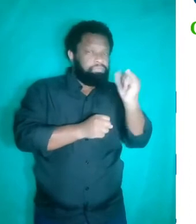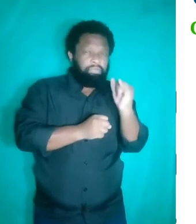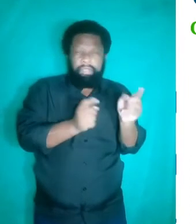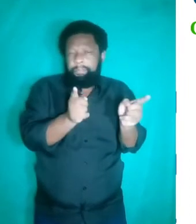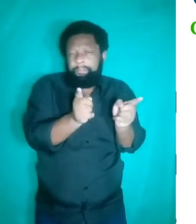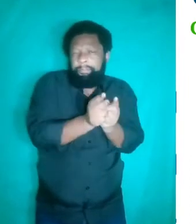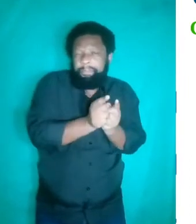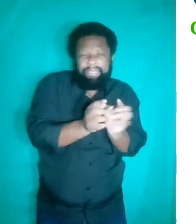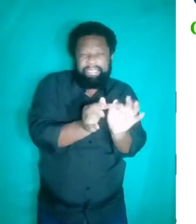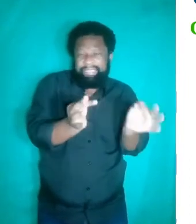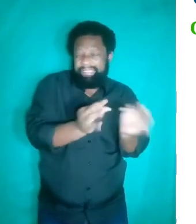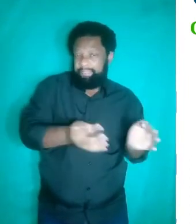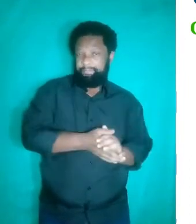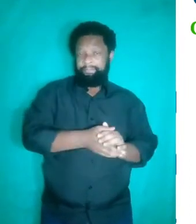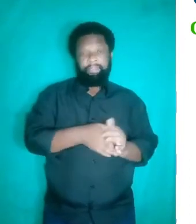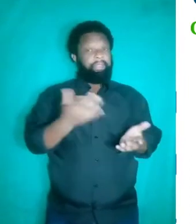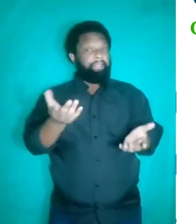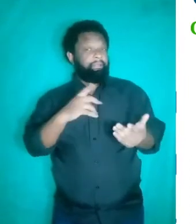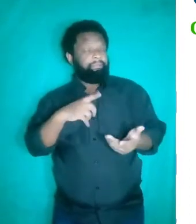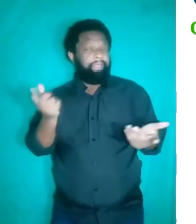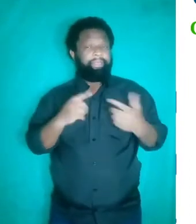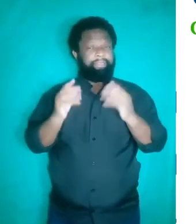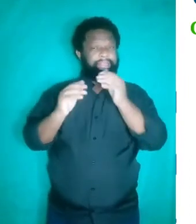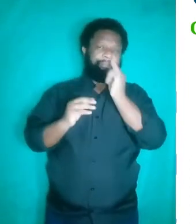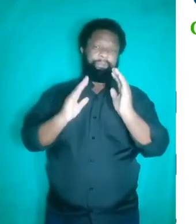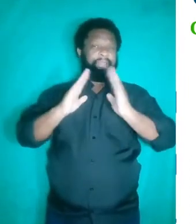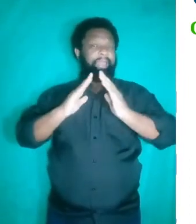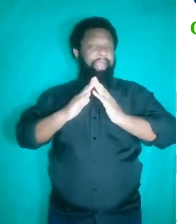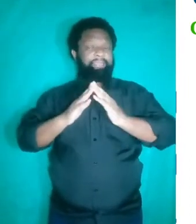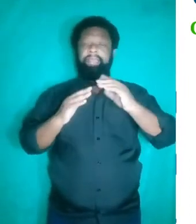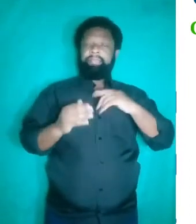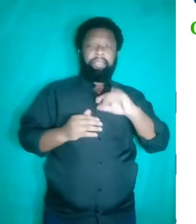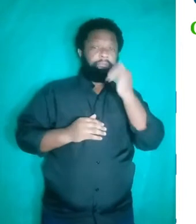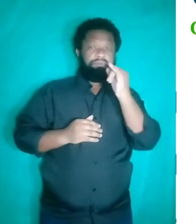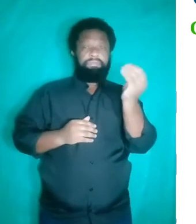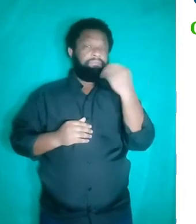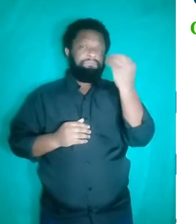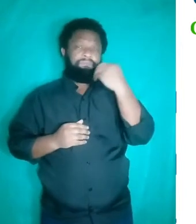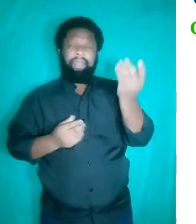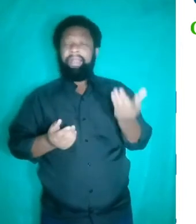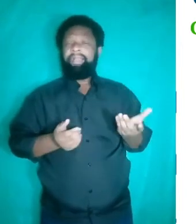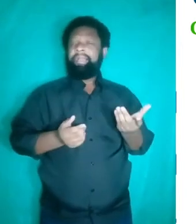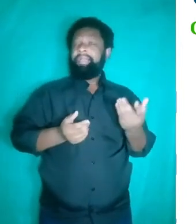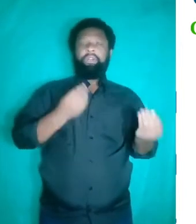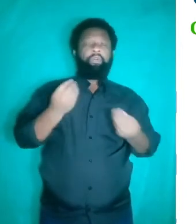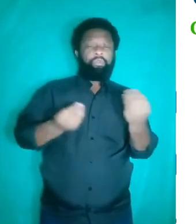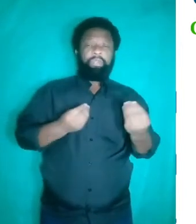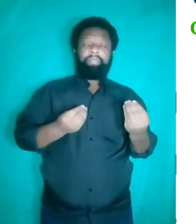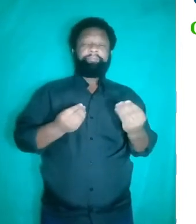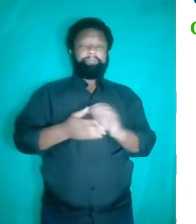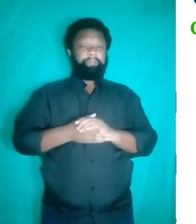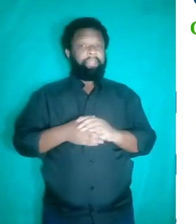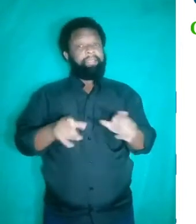necessariamente correntes muito pequenas. Então, não é comum que nos nossos aparelhos de casa a gente tenha correntes muito baixas. Então, geralmente